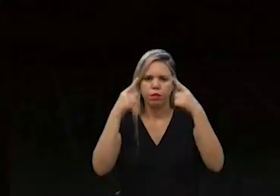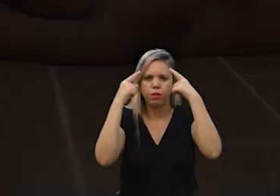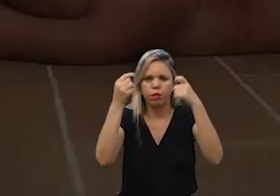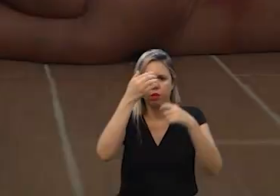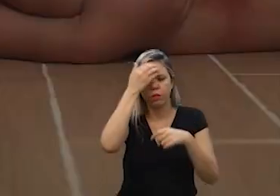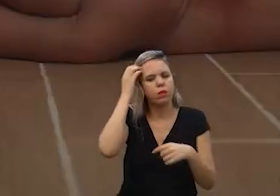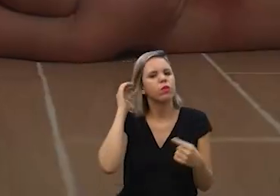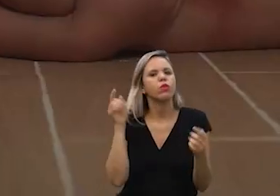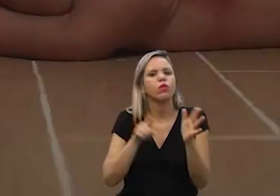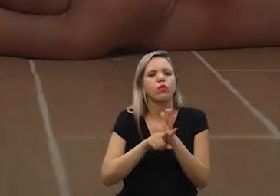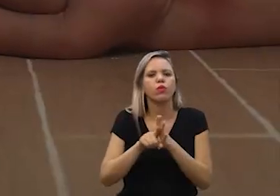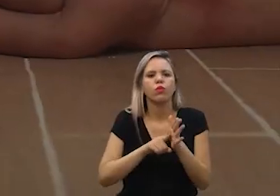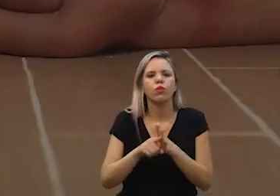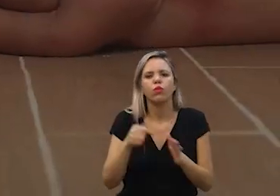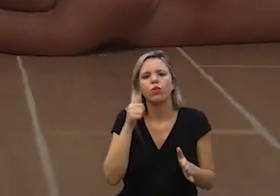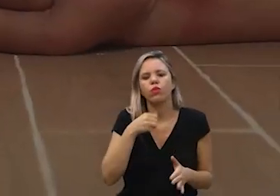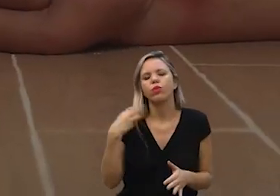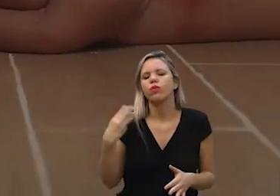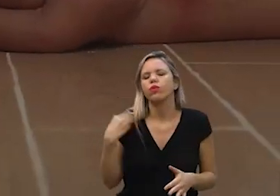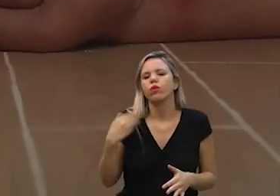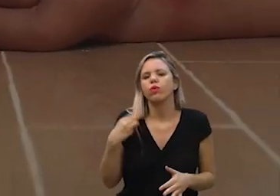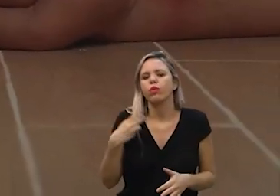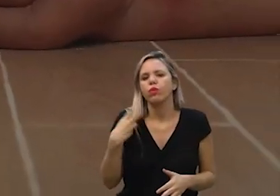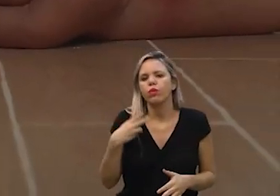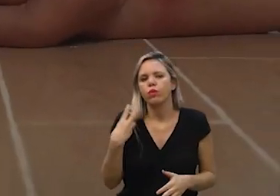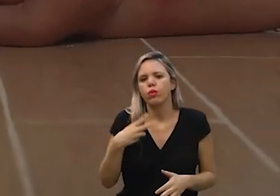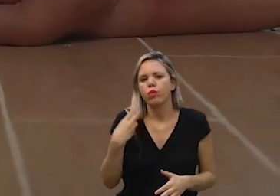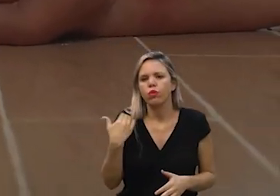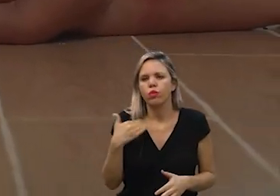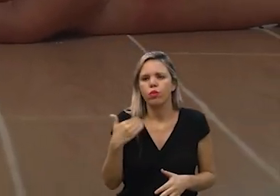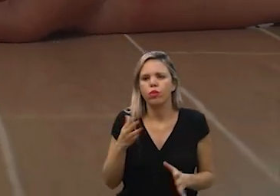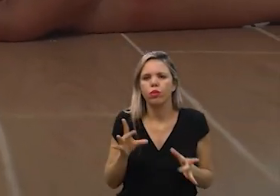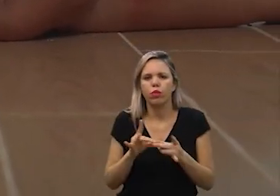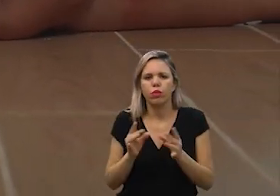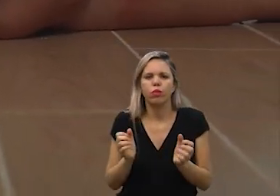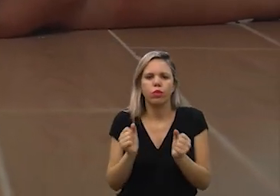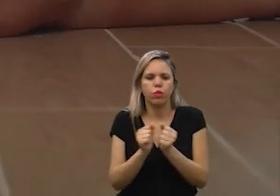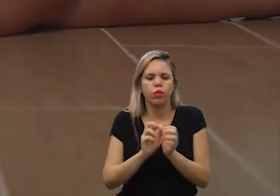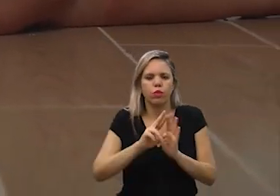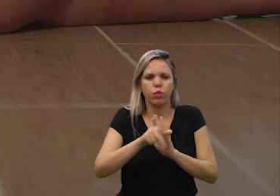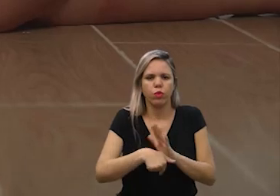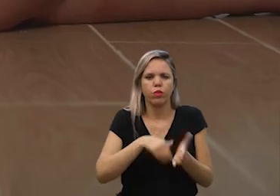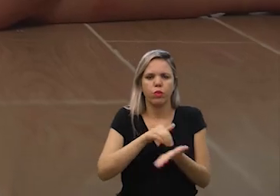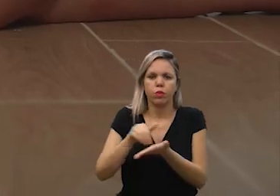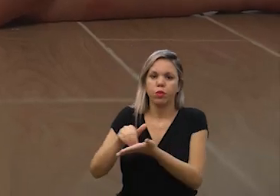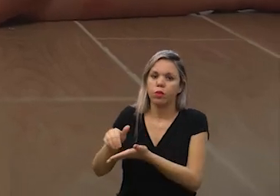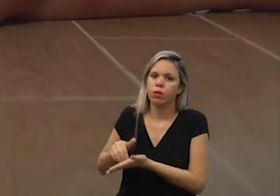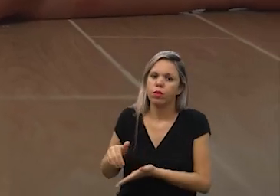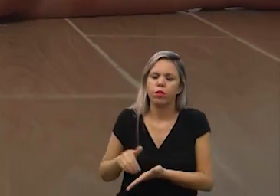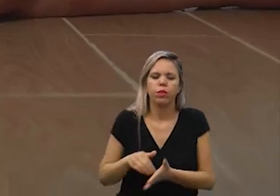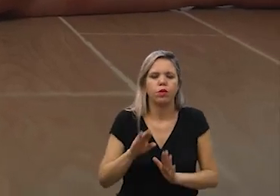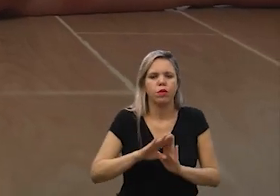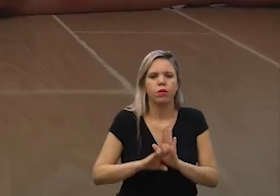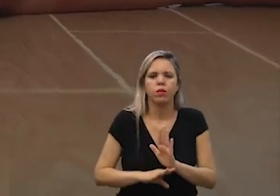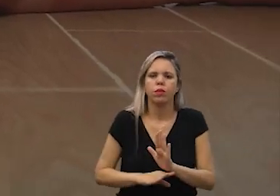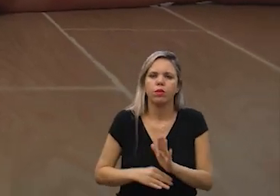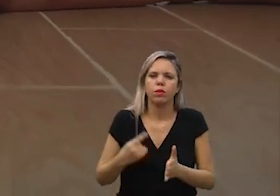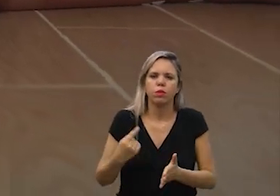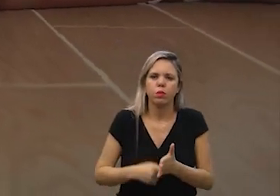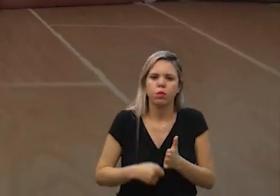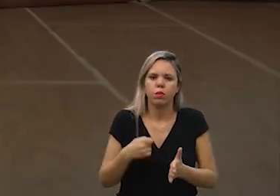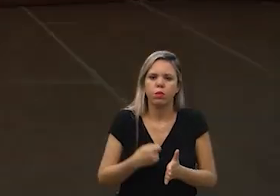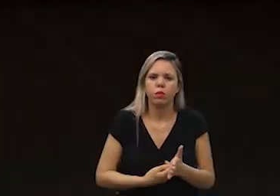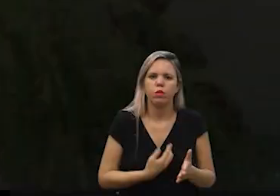violência. De acordo com a parlamentar, é muito importante a atuação conjunta das diversas secretarias e programas de